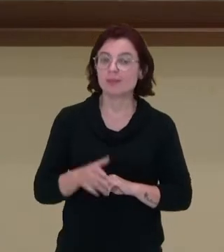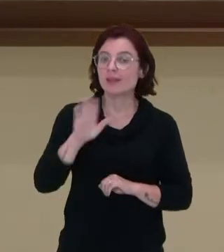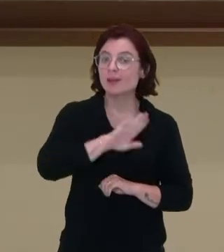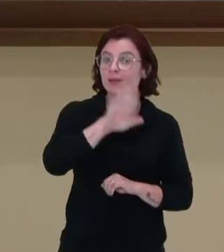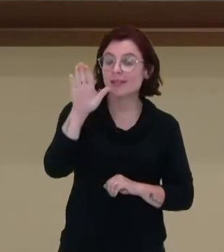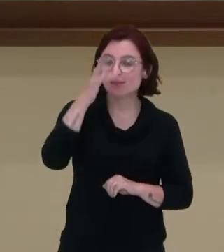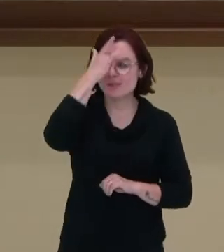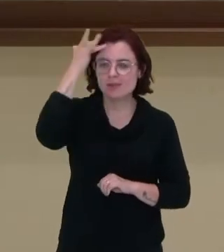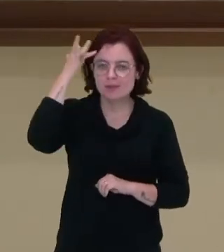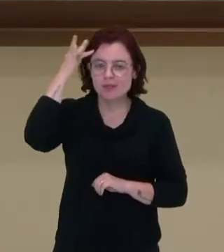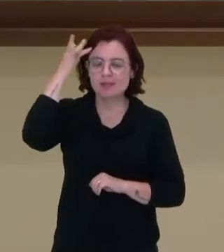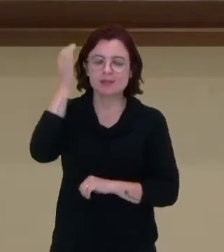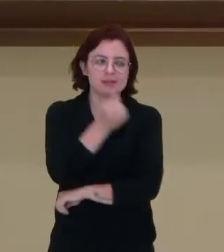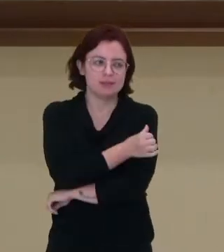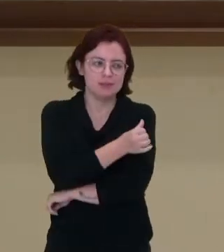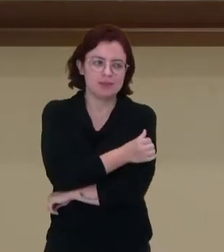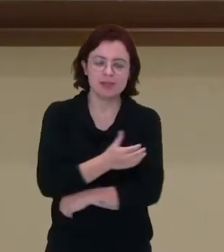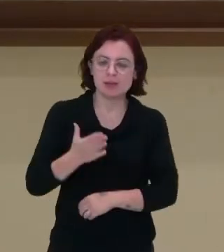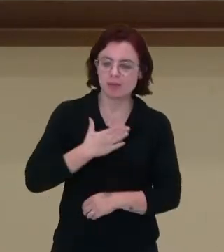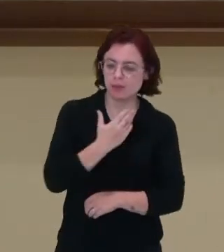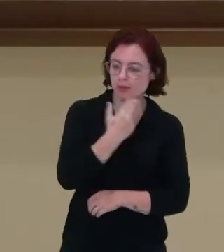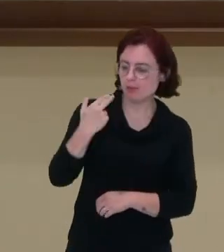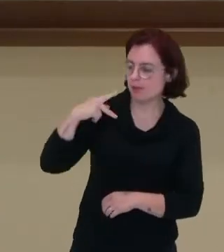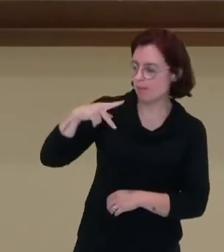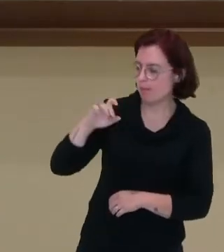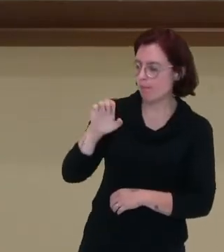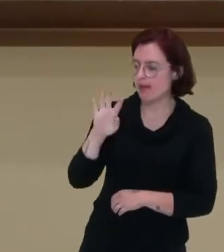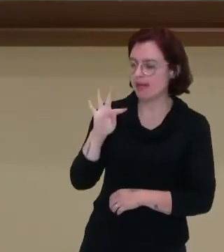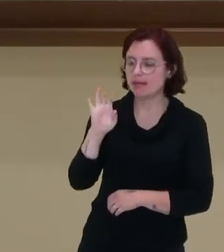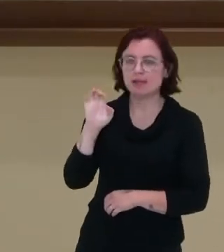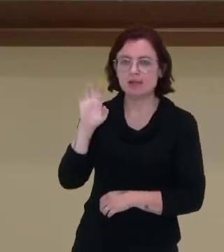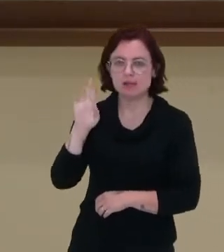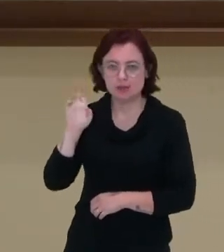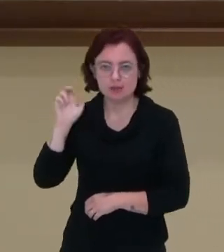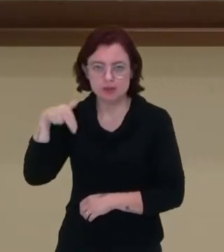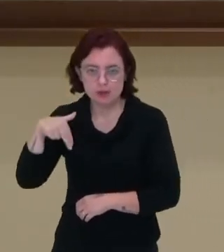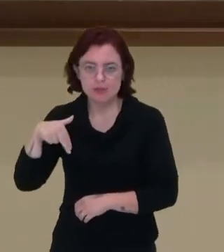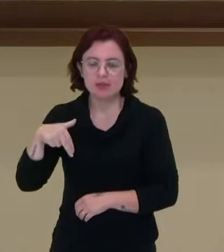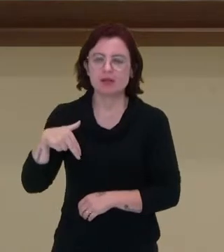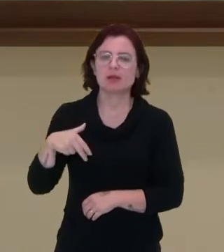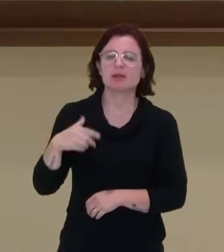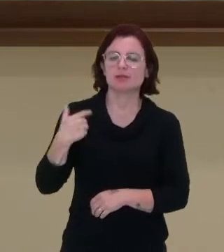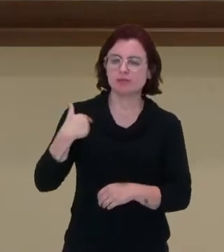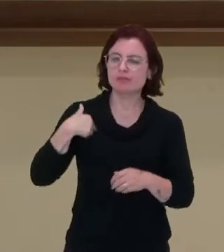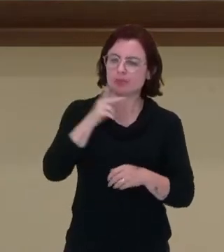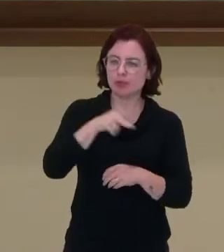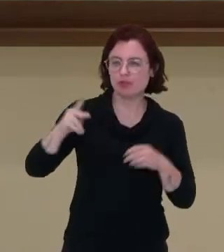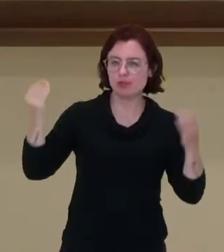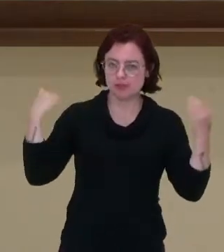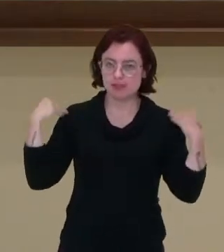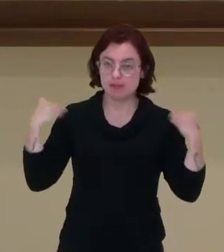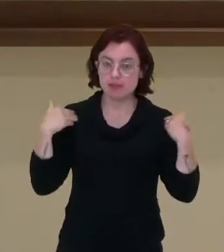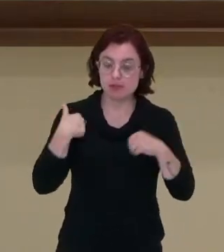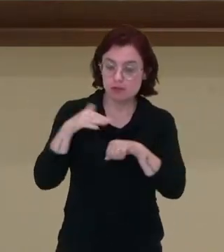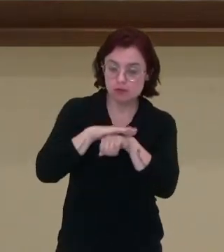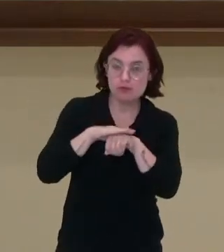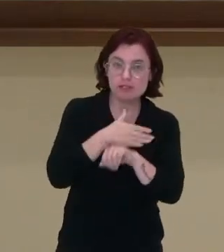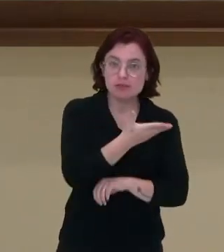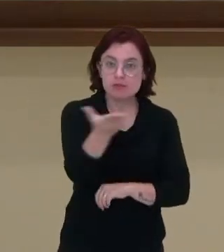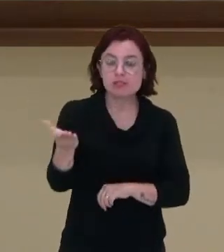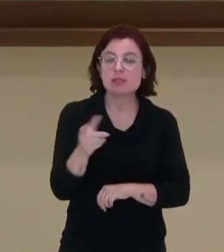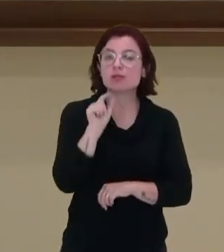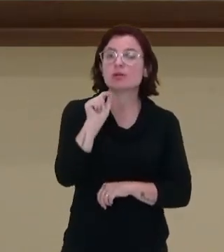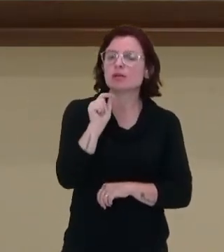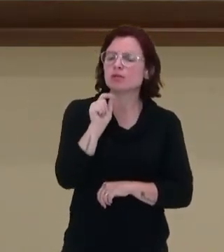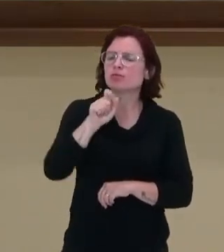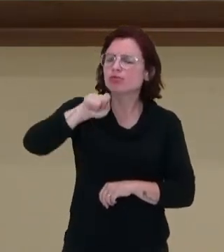Olá pessoal do sexto ano, aqui é o professor Peterson da disciplina de Educação Física e eu quero conversar com vocês um pouco